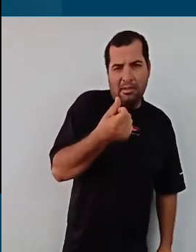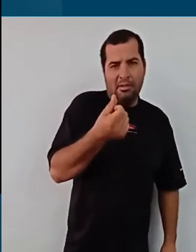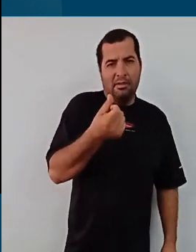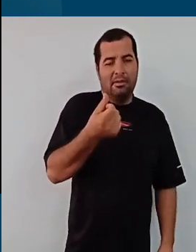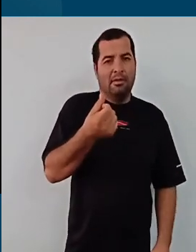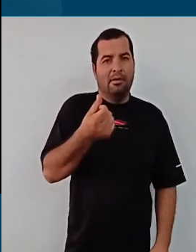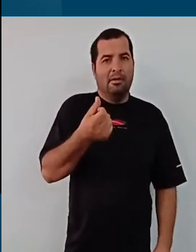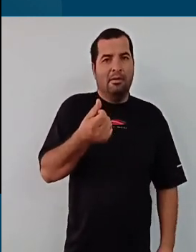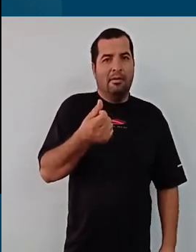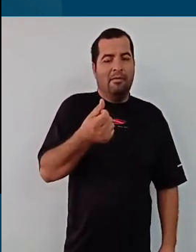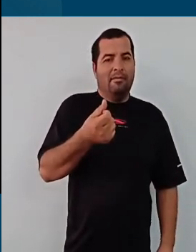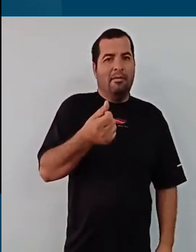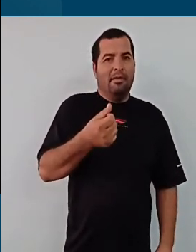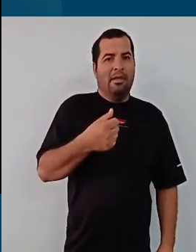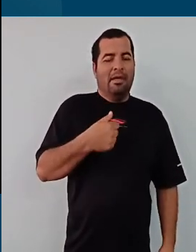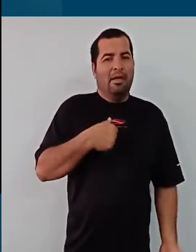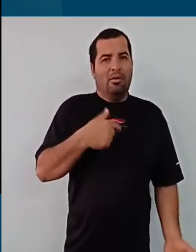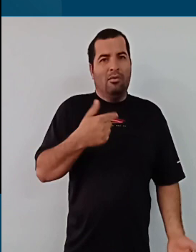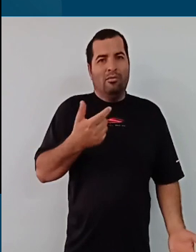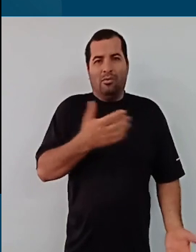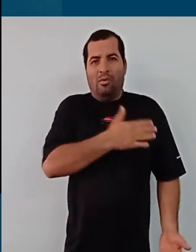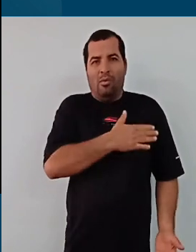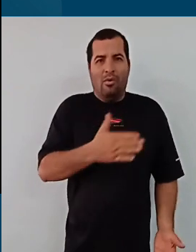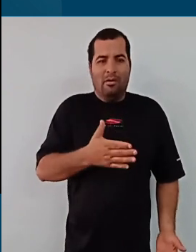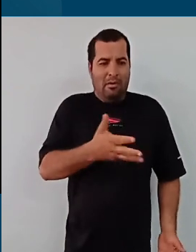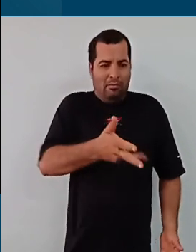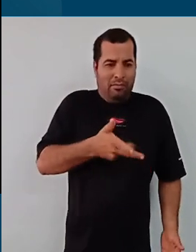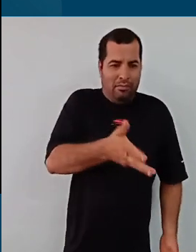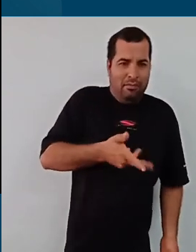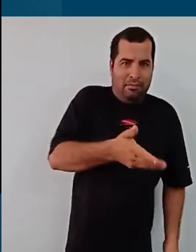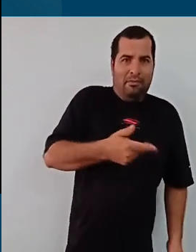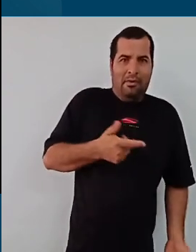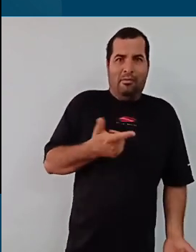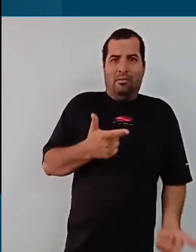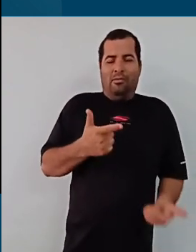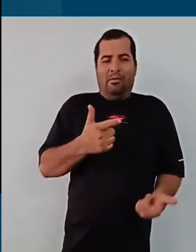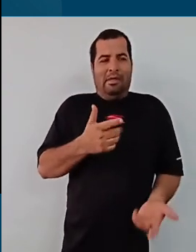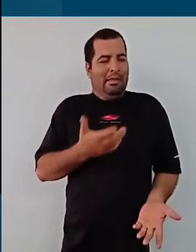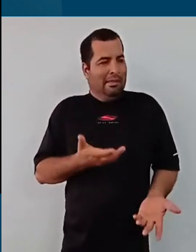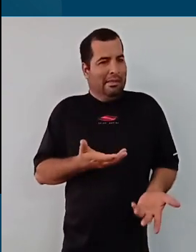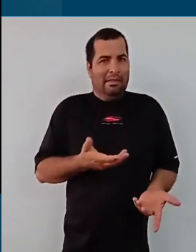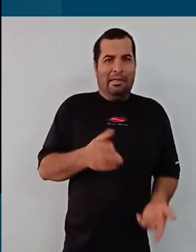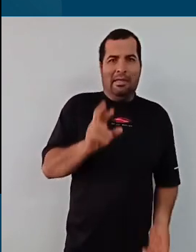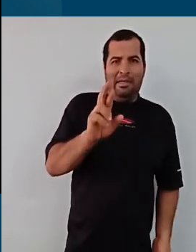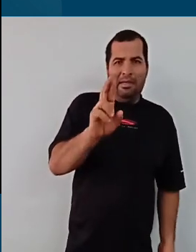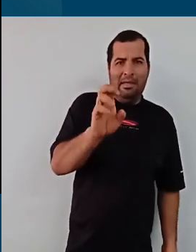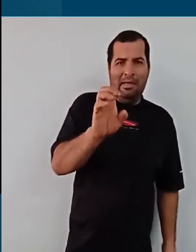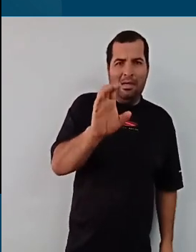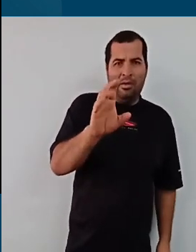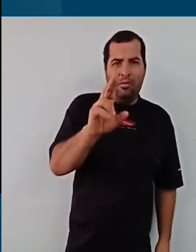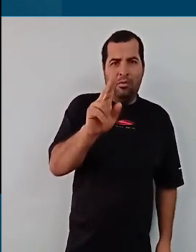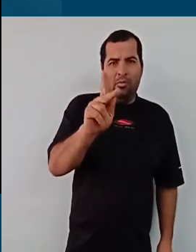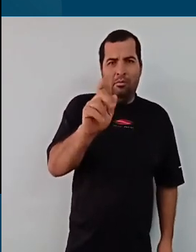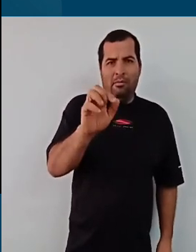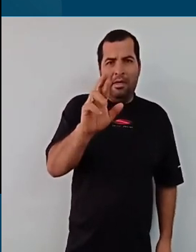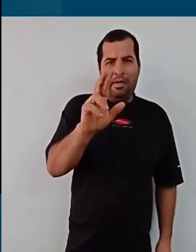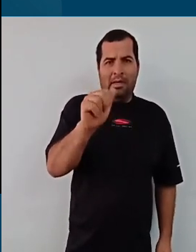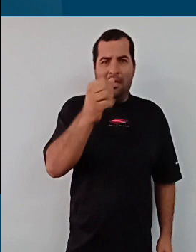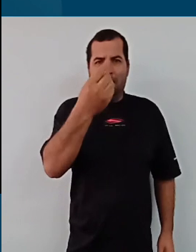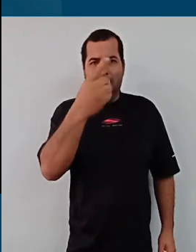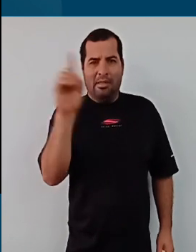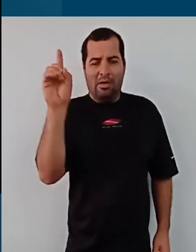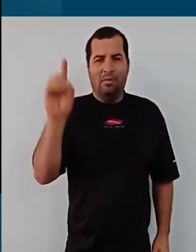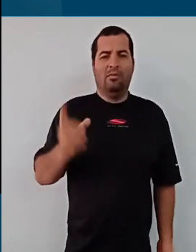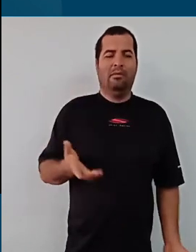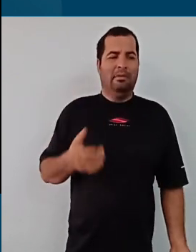Eu não gosto da palavra aceleração, mas é de recuperação dessa aprendizagem. Imagine que nós vamos abrir uma sala